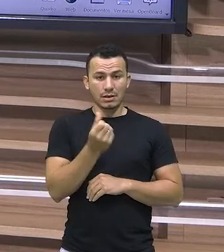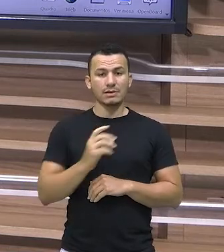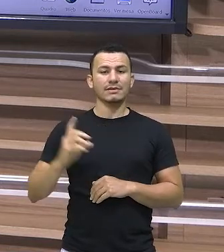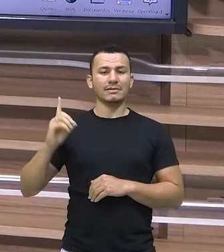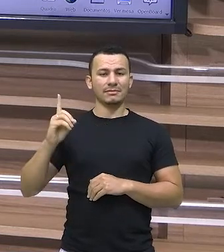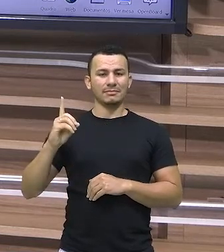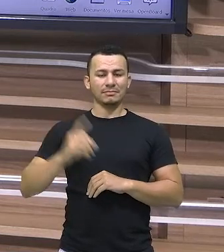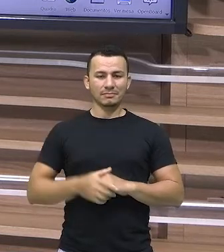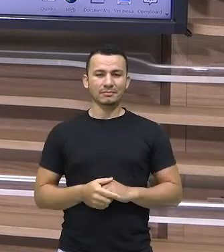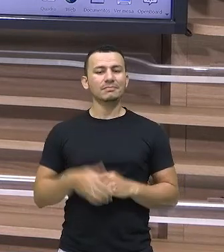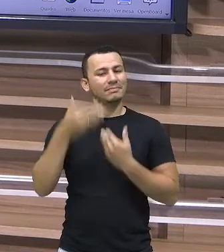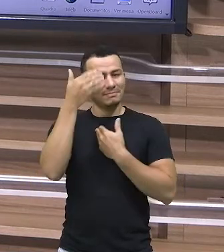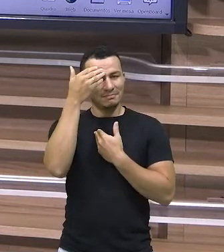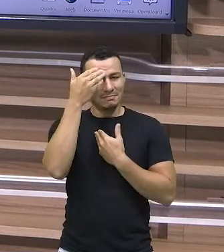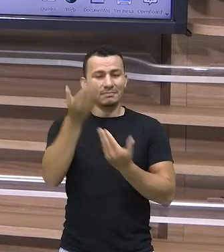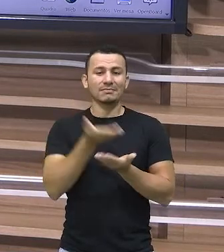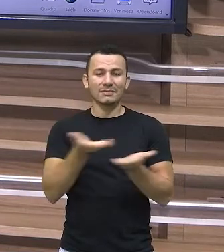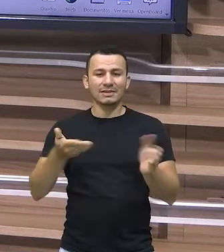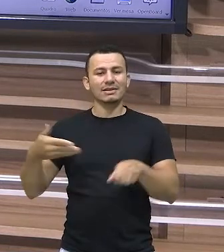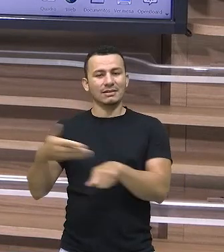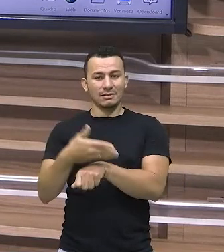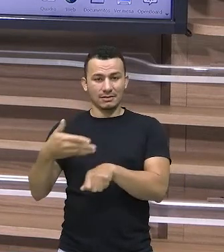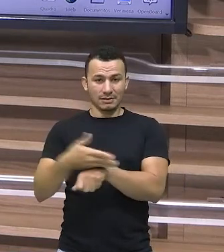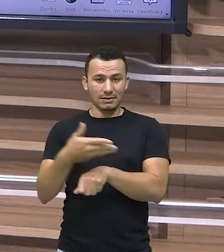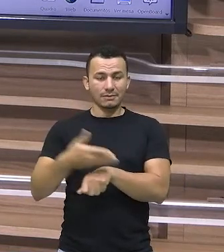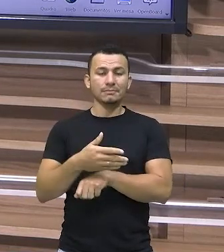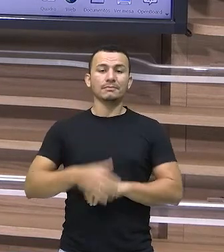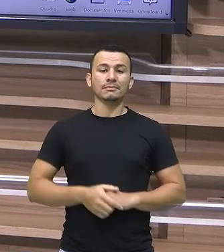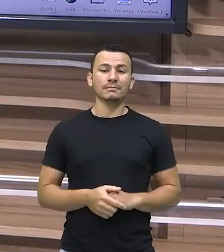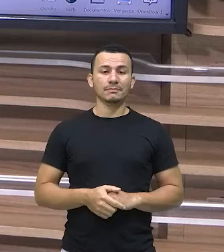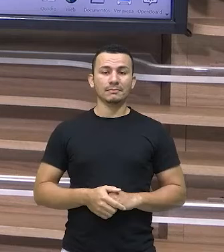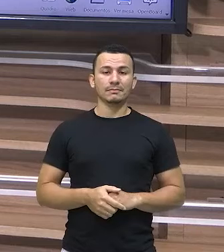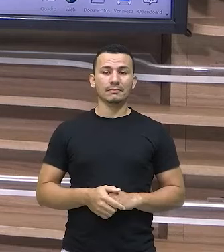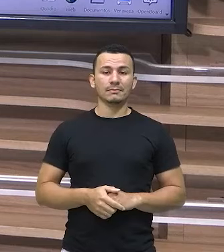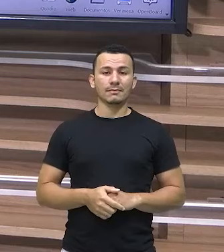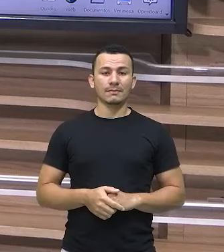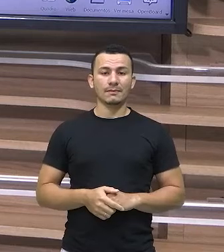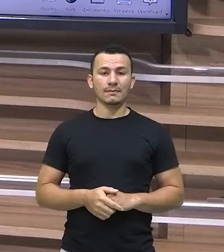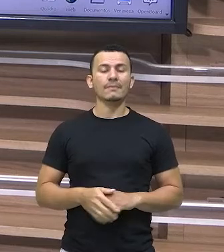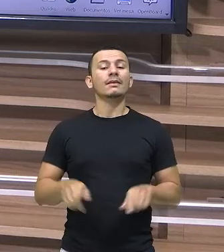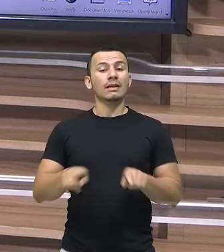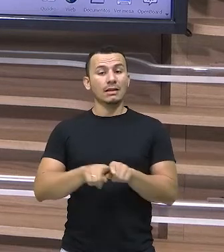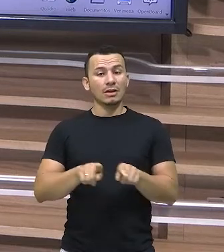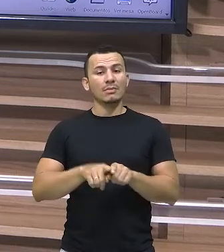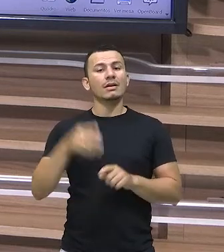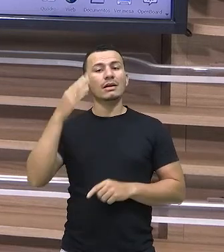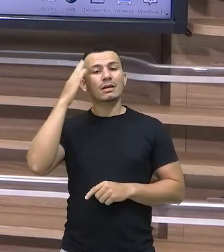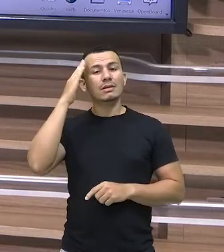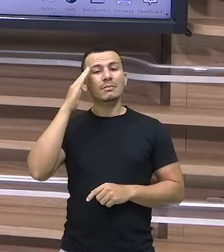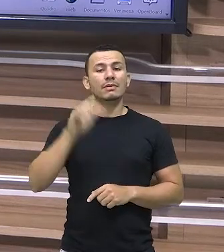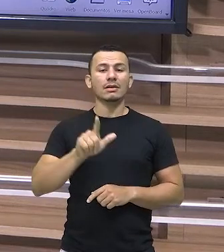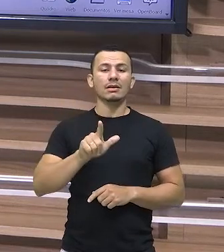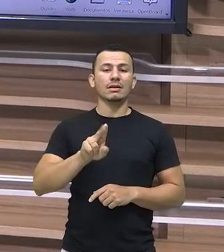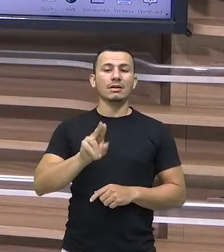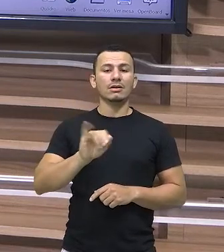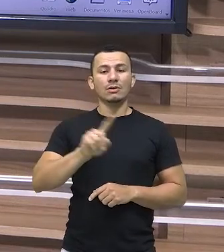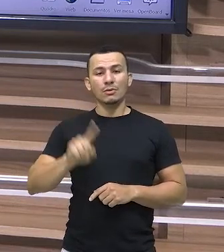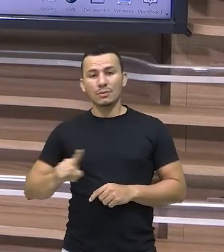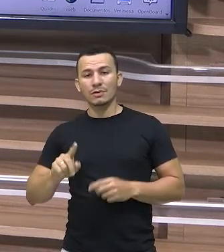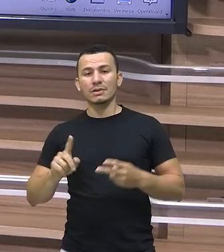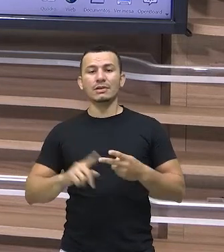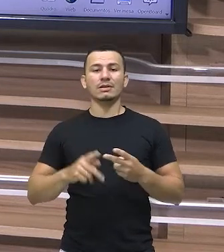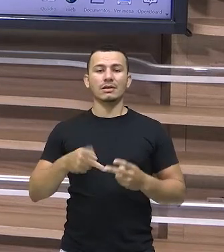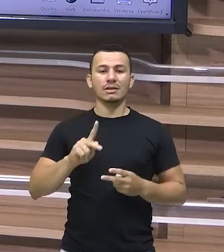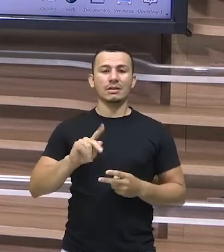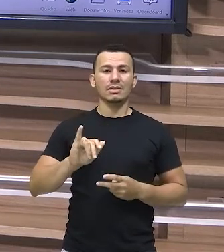E muito obrigada aí pela sua participação, Kennedy. Quero ver também aí os nossos alunos Luiz e Kiara, que estão aí